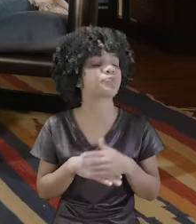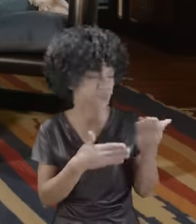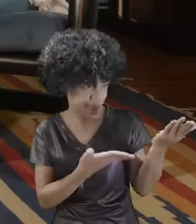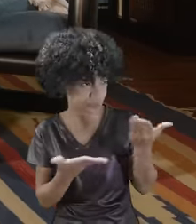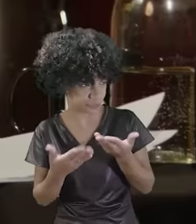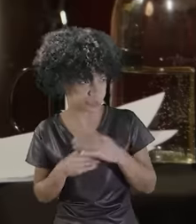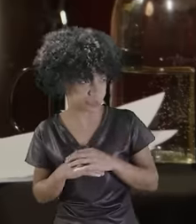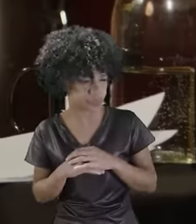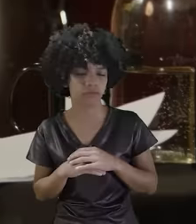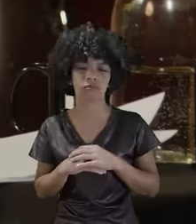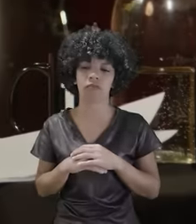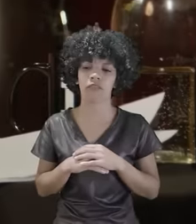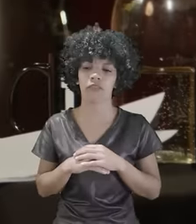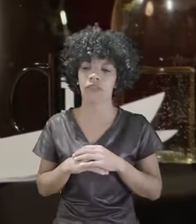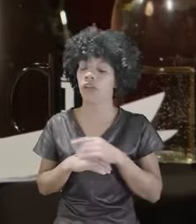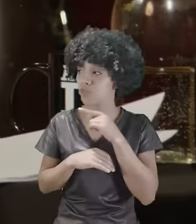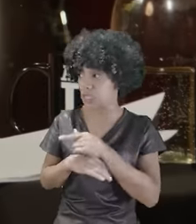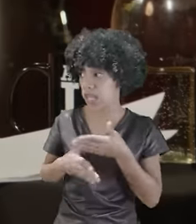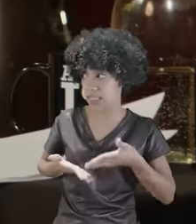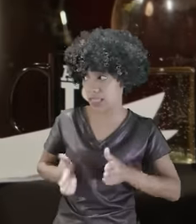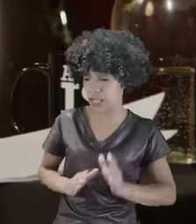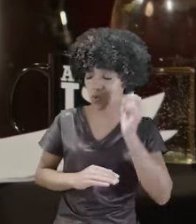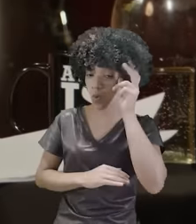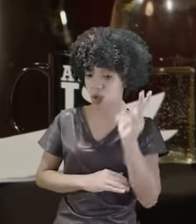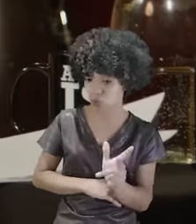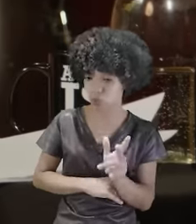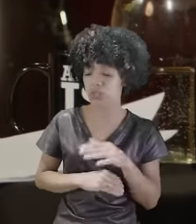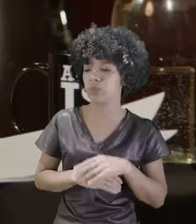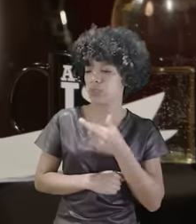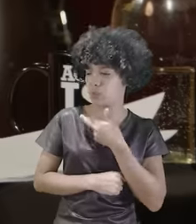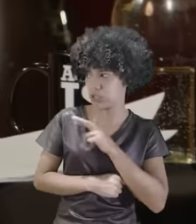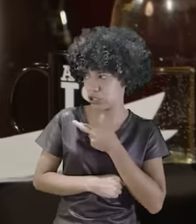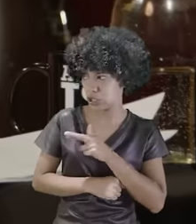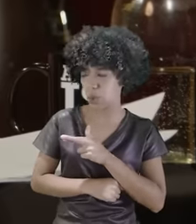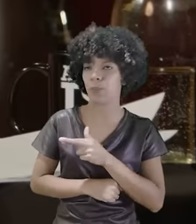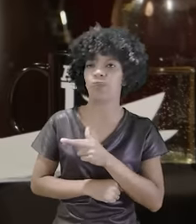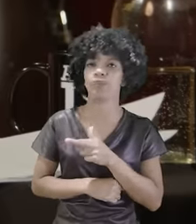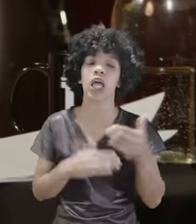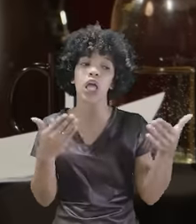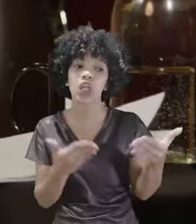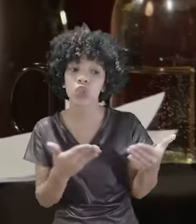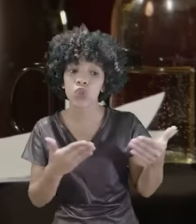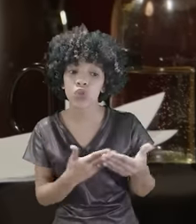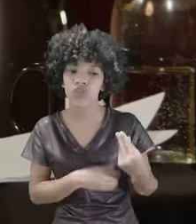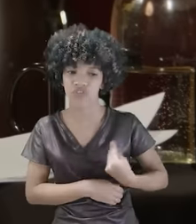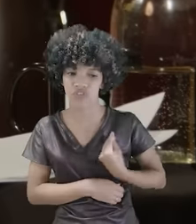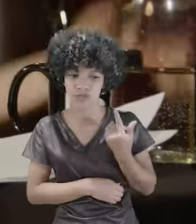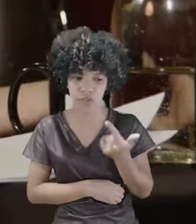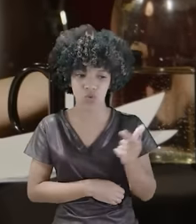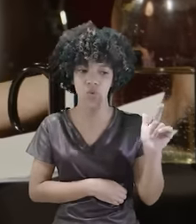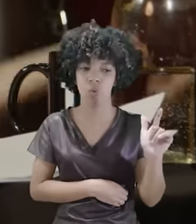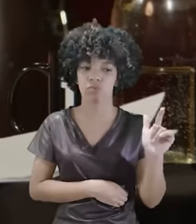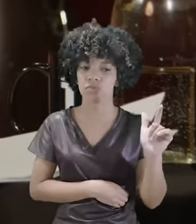vai você nasceu numa cultura e numa religião e hoje você está em